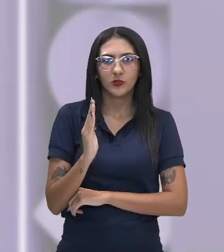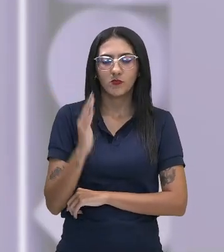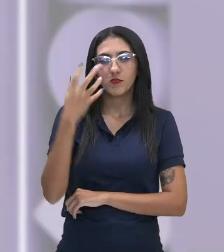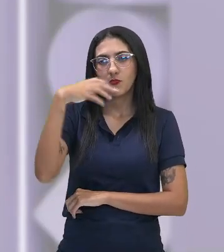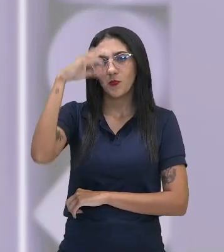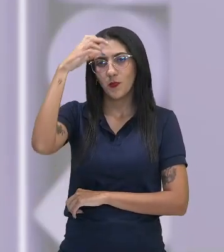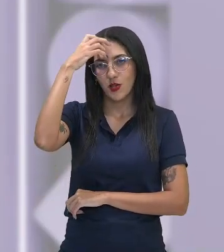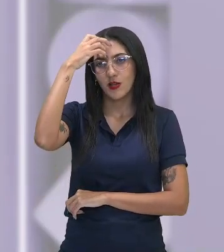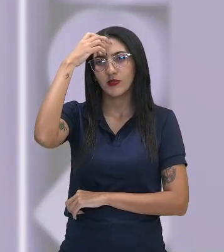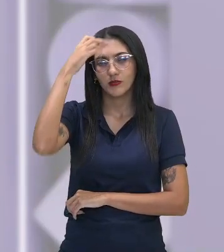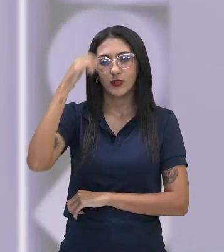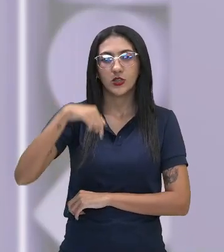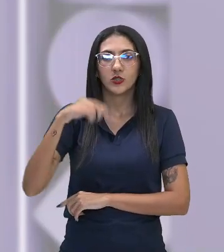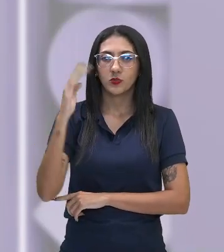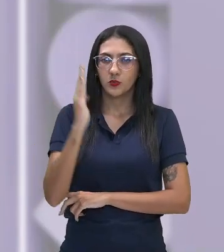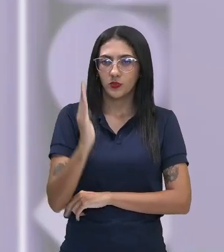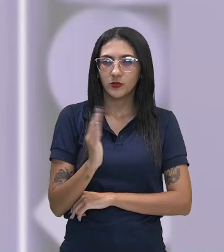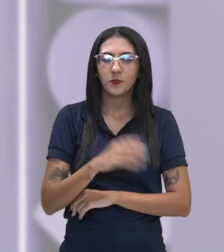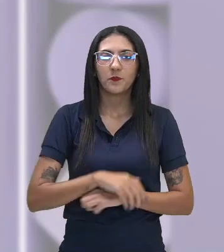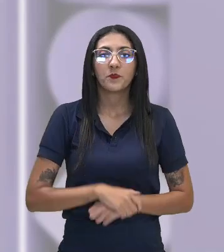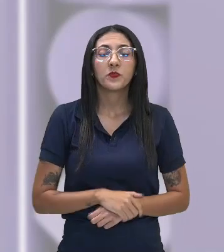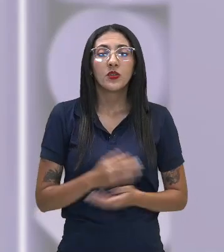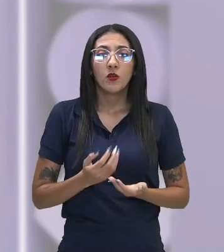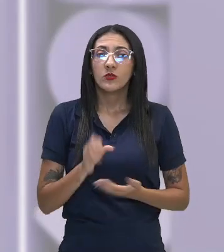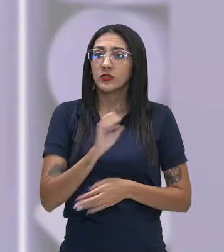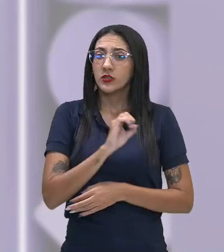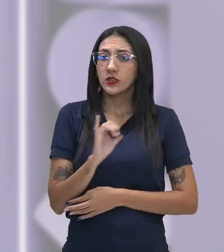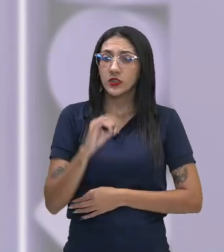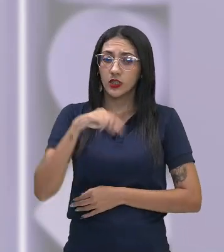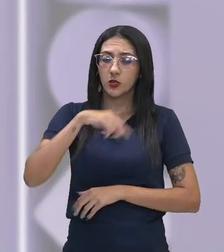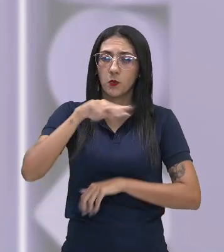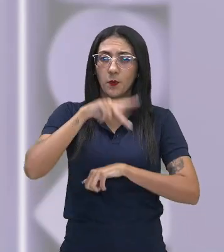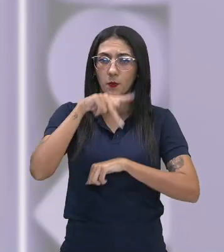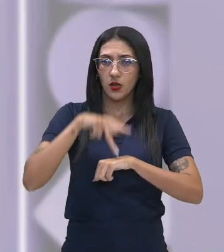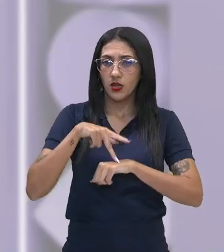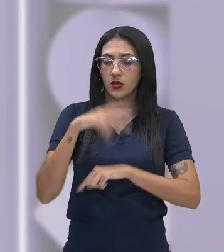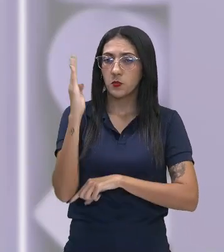Português aqui no Brasil. Então, se o Brasil hoje é um país